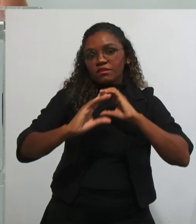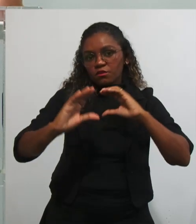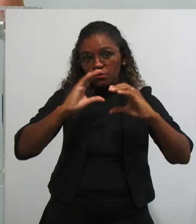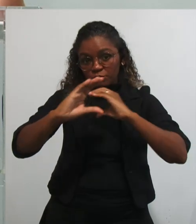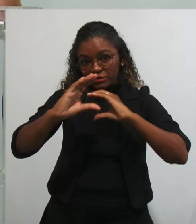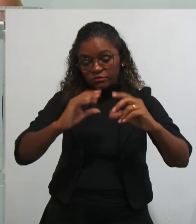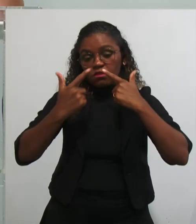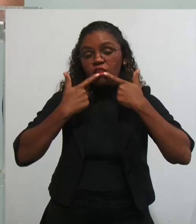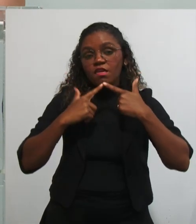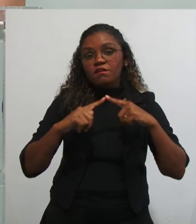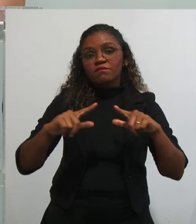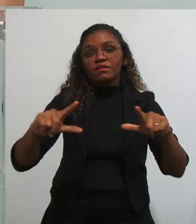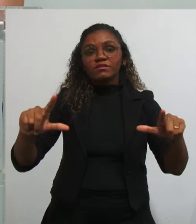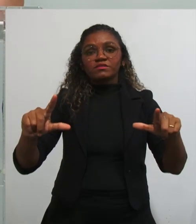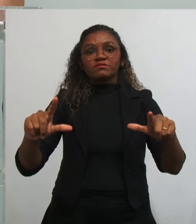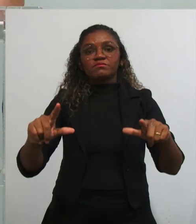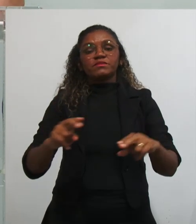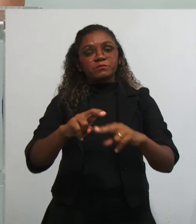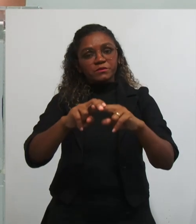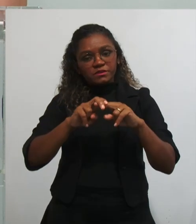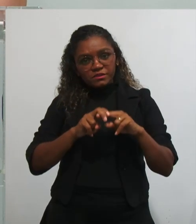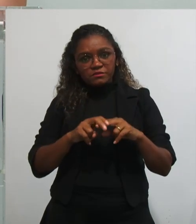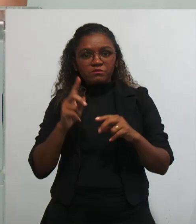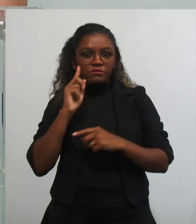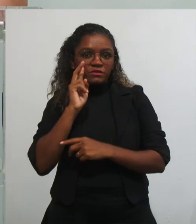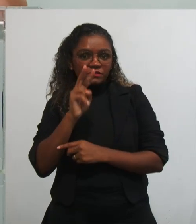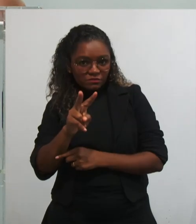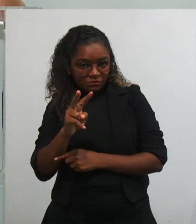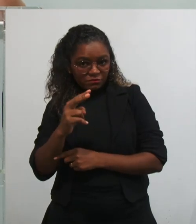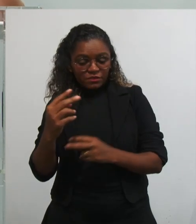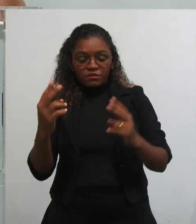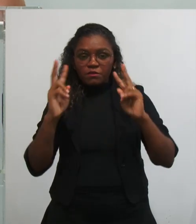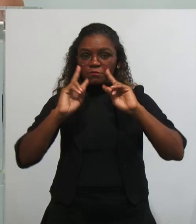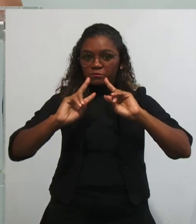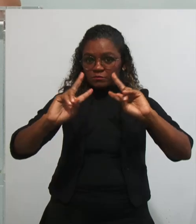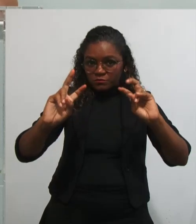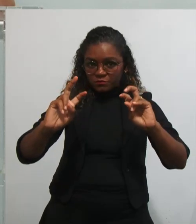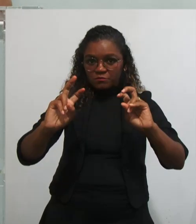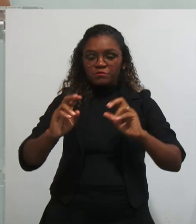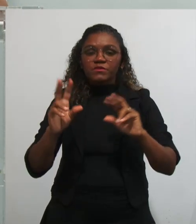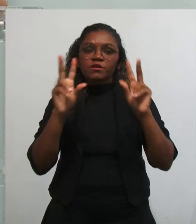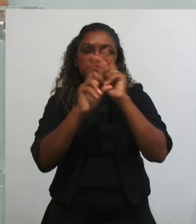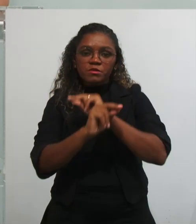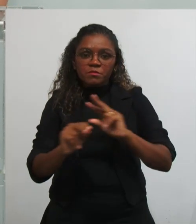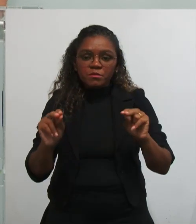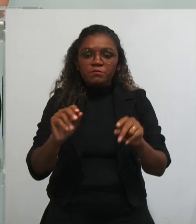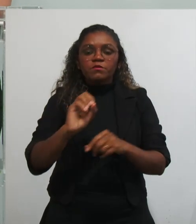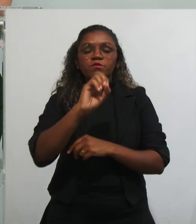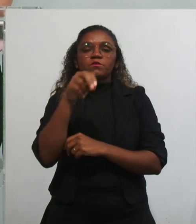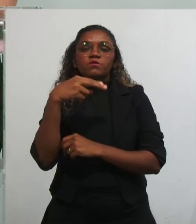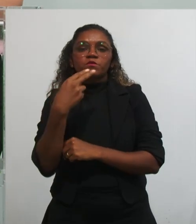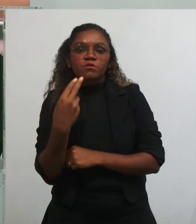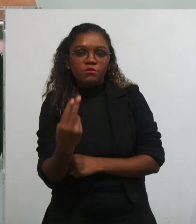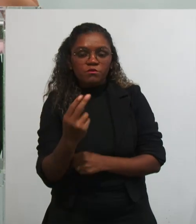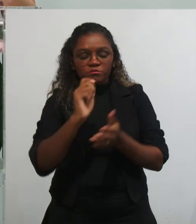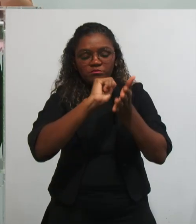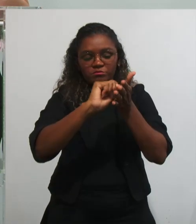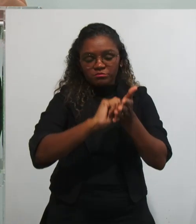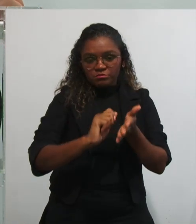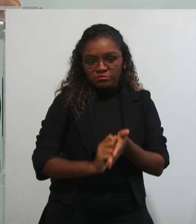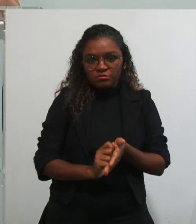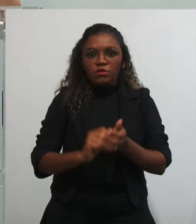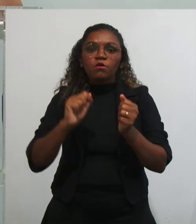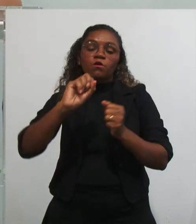os sentidos, não somente o que eu estou verbalizando, né, oralmente, ou o que eu trouxe escrito